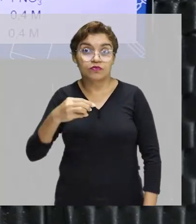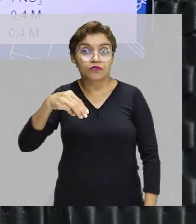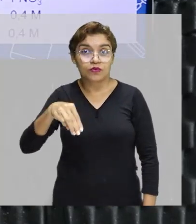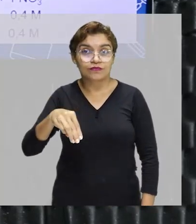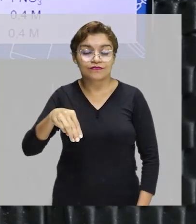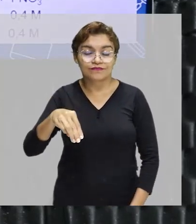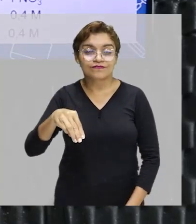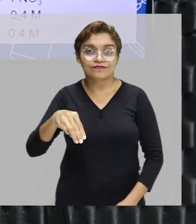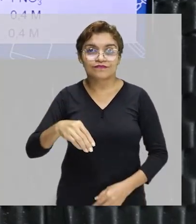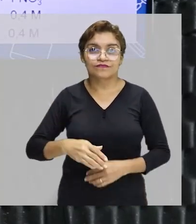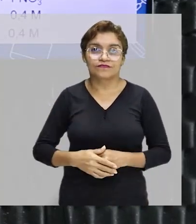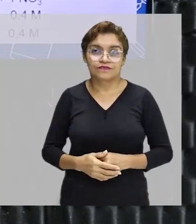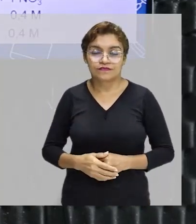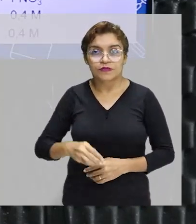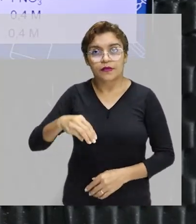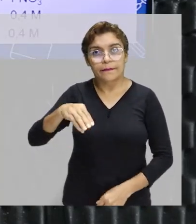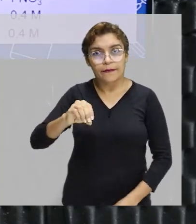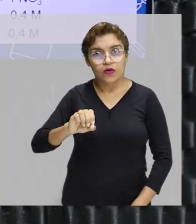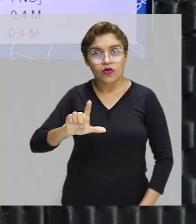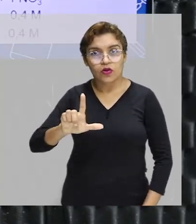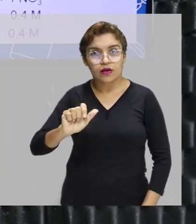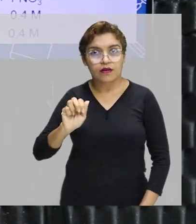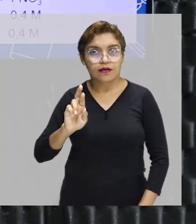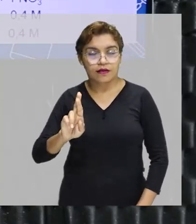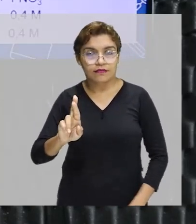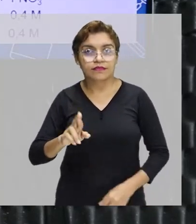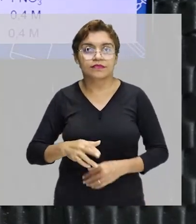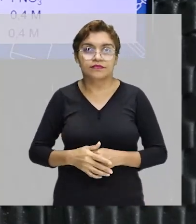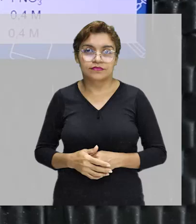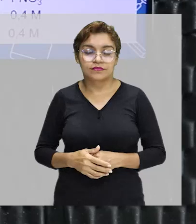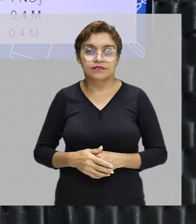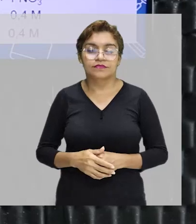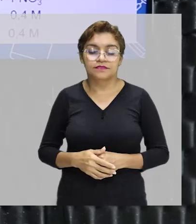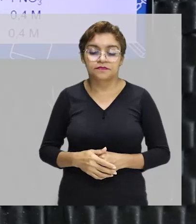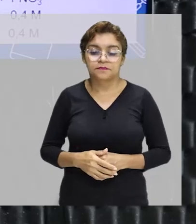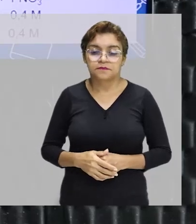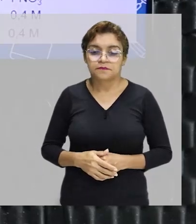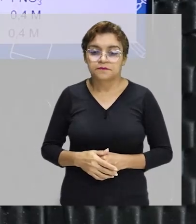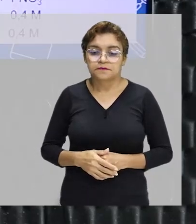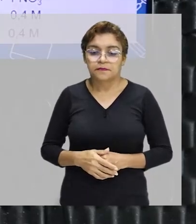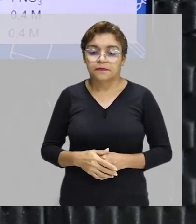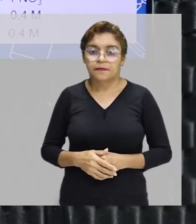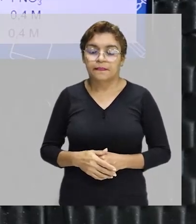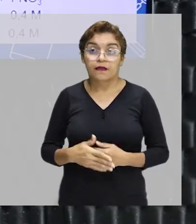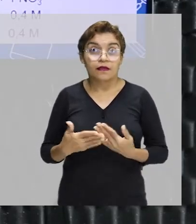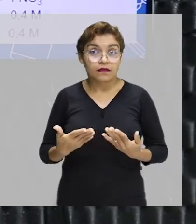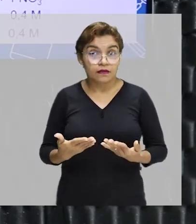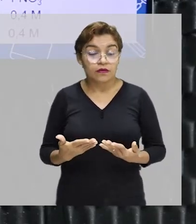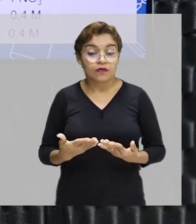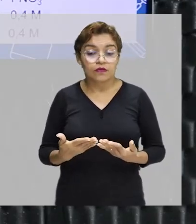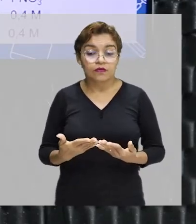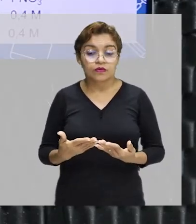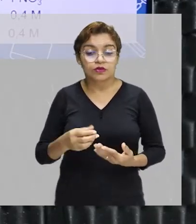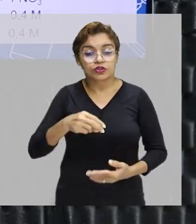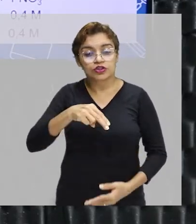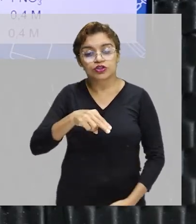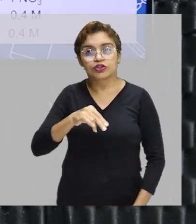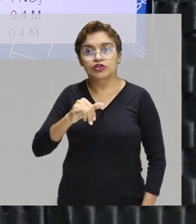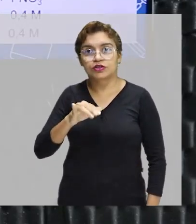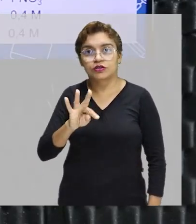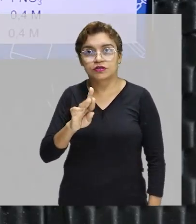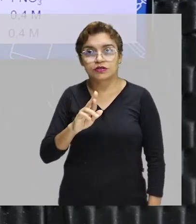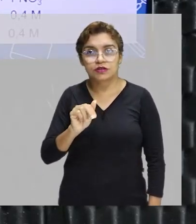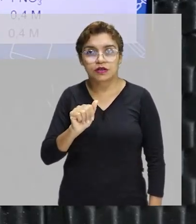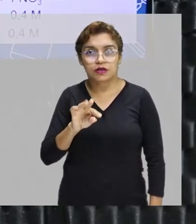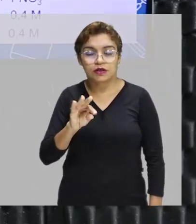ou seja, 0,1 molar, 0,1 mol por litro. Então, essa é a concentração de nitrato